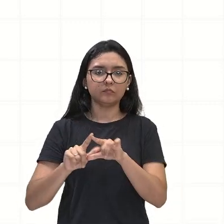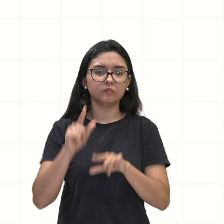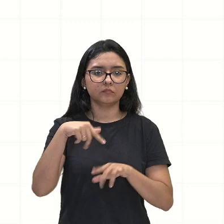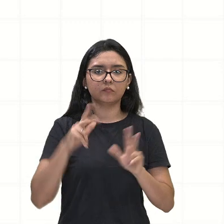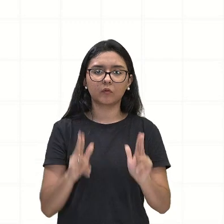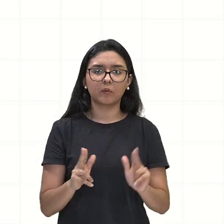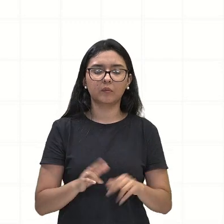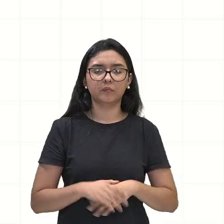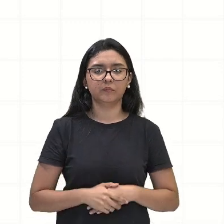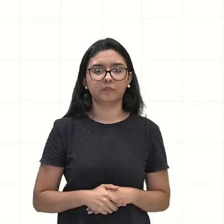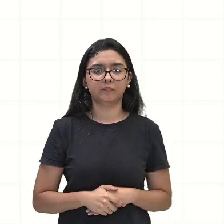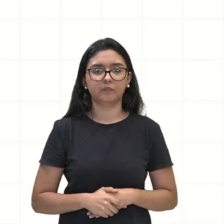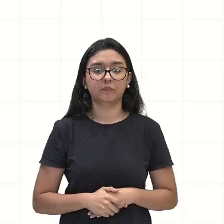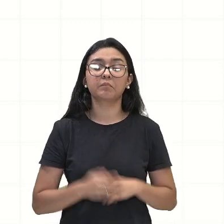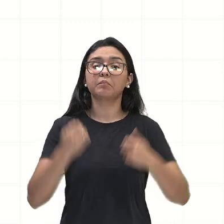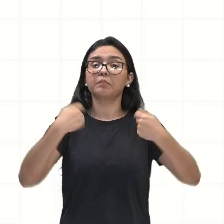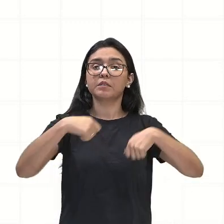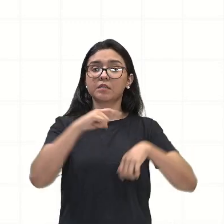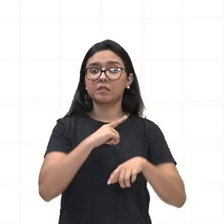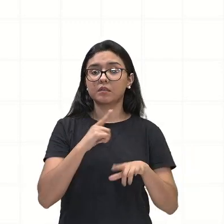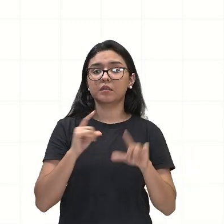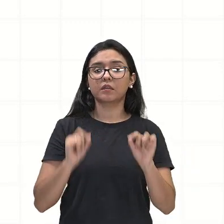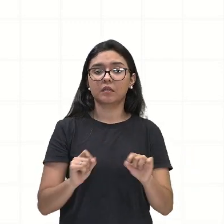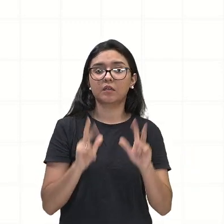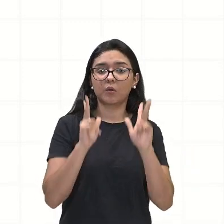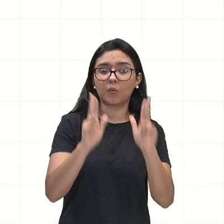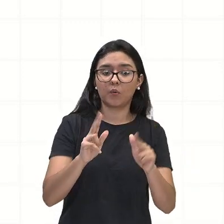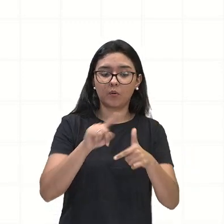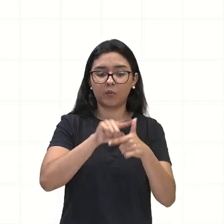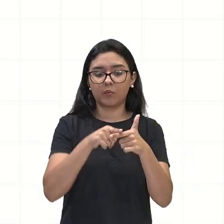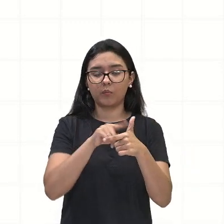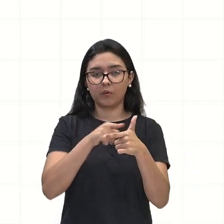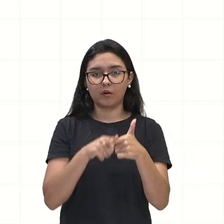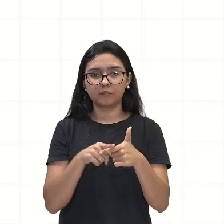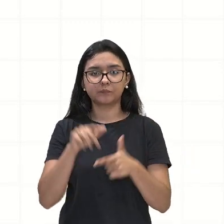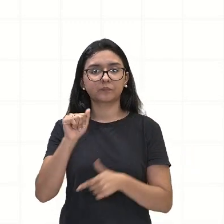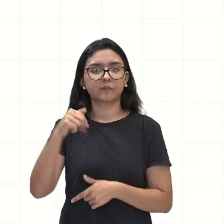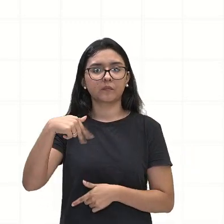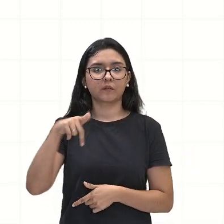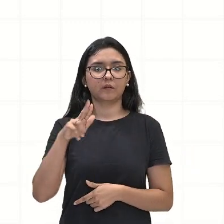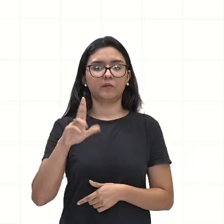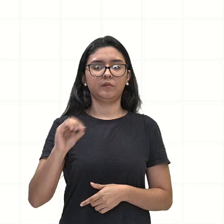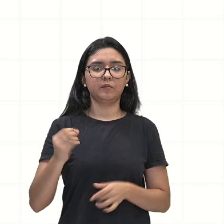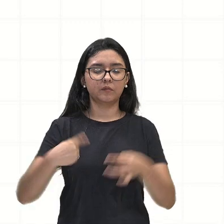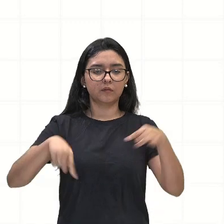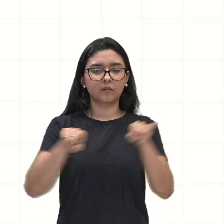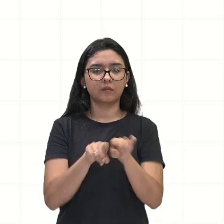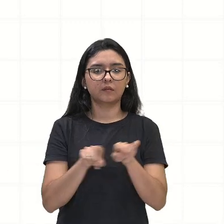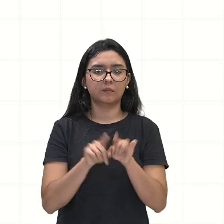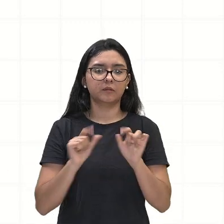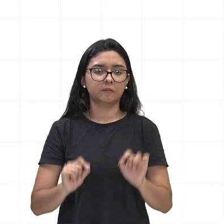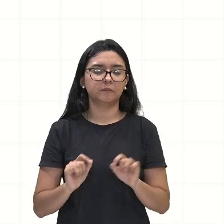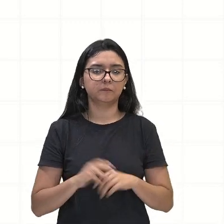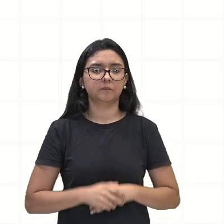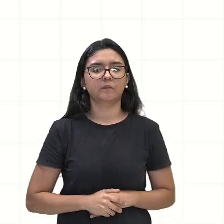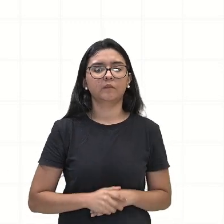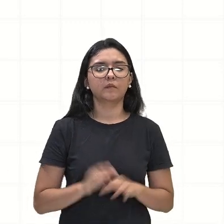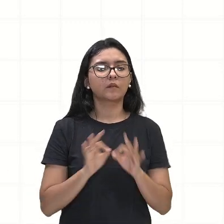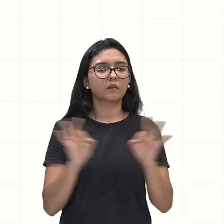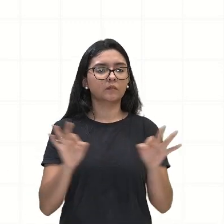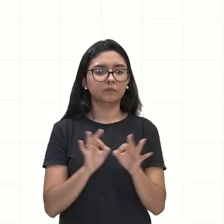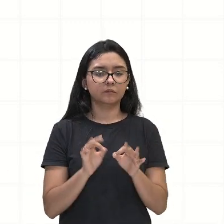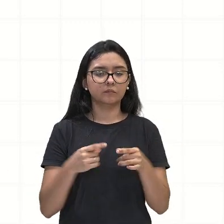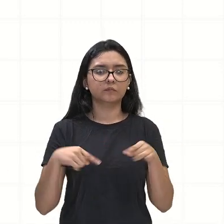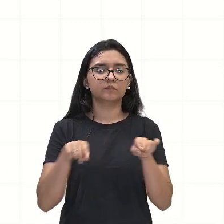congruentes. Eu tenho que ter congruência entre os seus ângulos, né, e a proporcionalidade entre seus